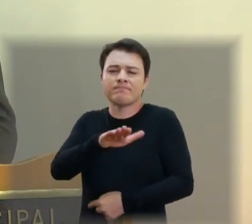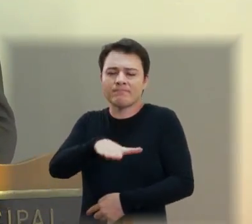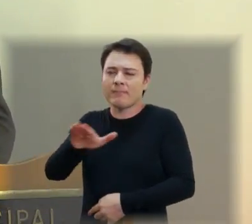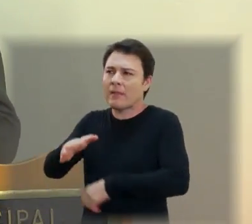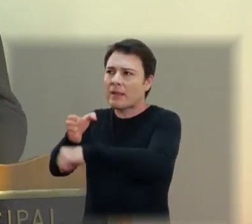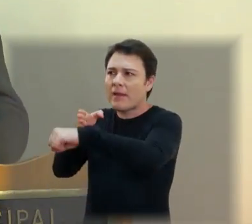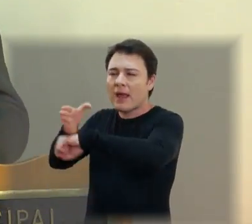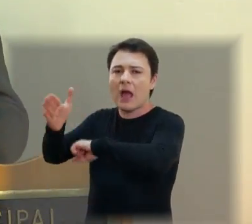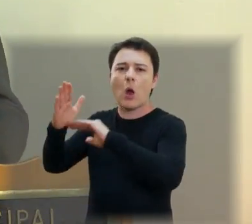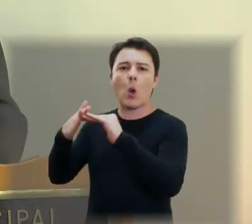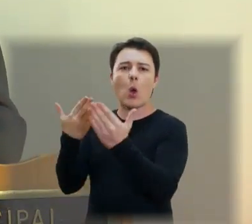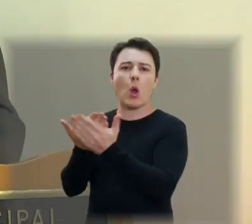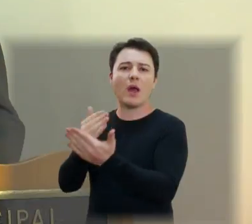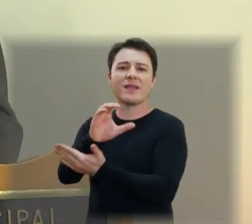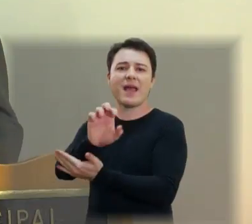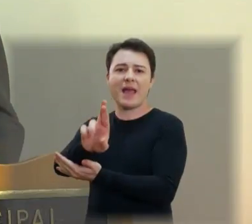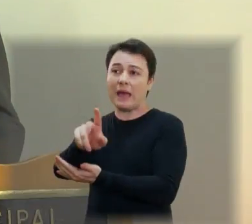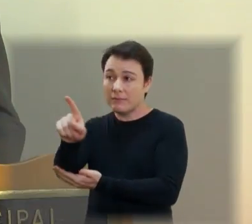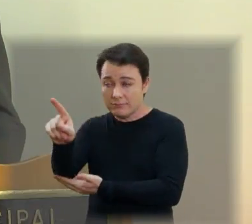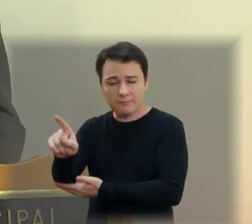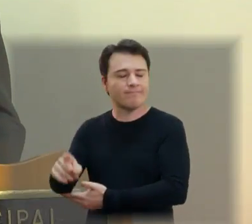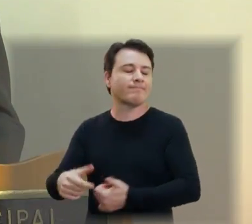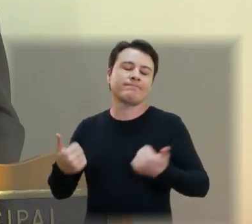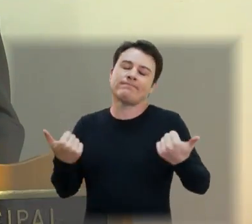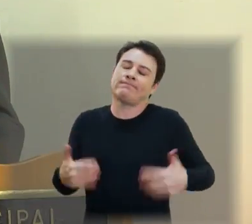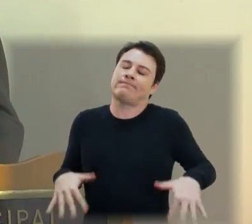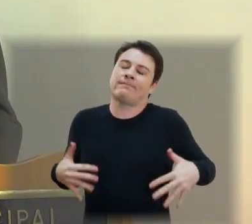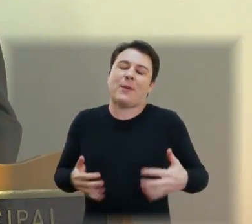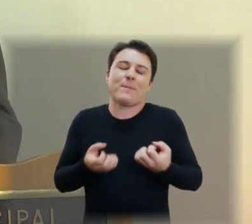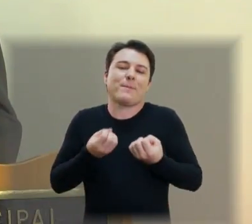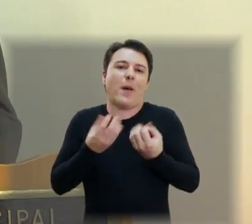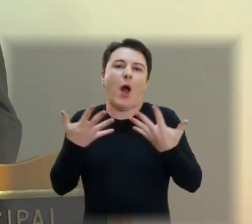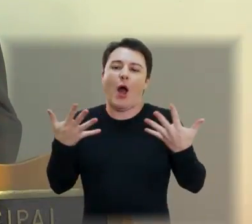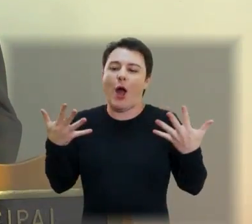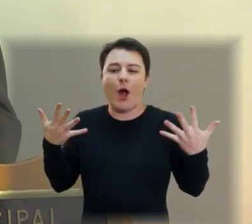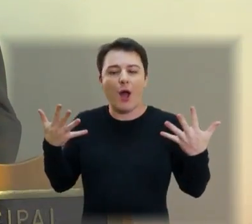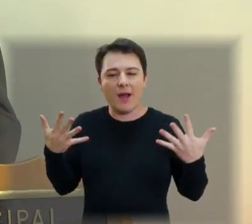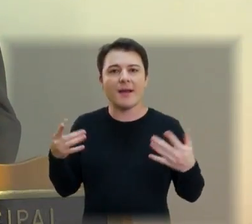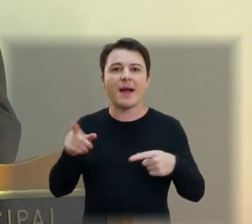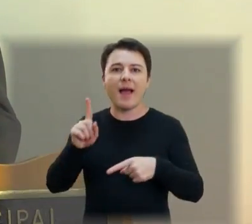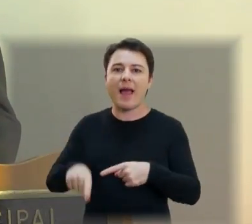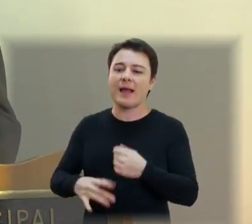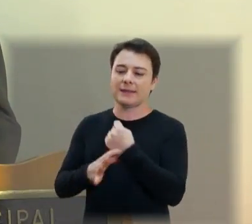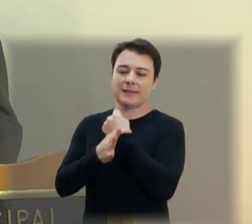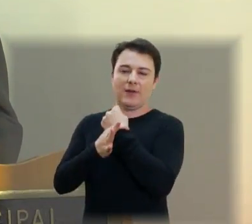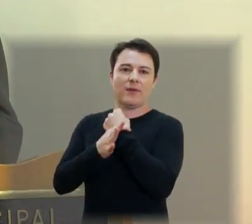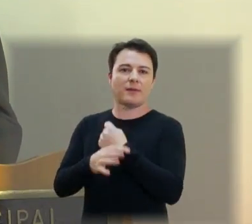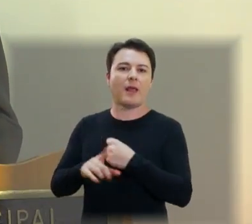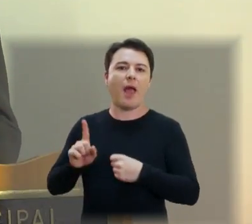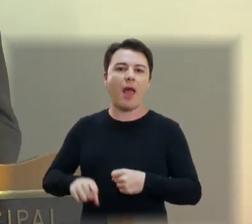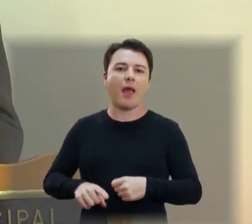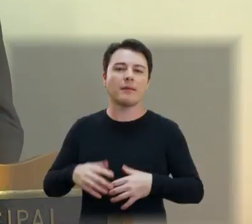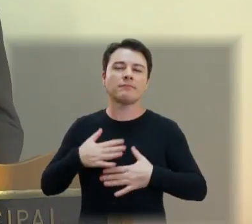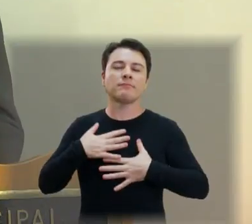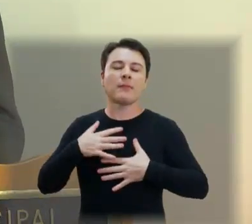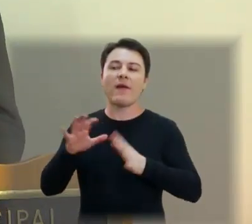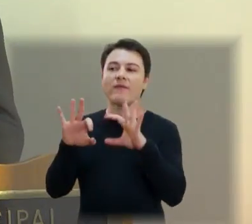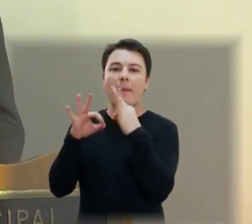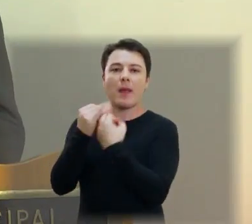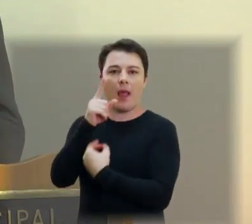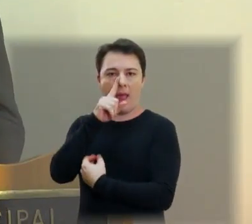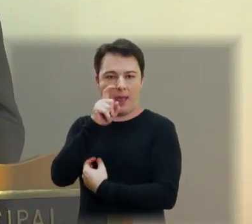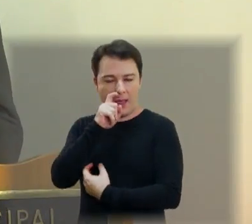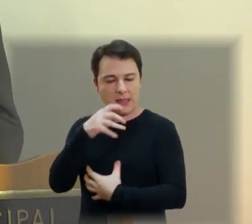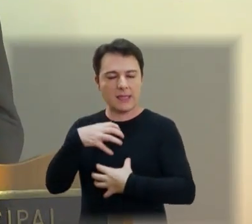que lá, que vai ser atendida naquela unidade, com certeza vai ser uma segurança e uma tranquilidade para os pais ter uma